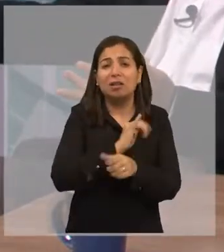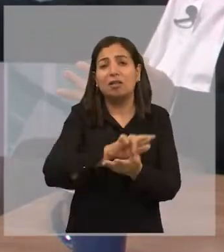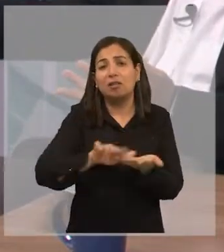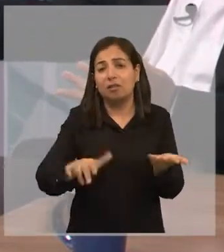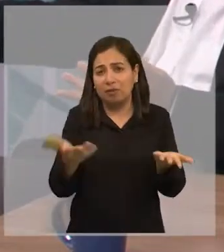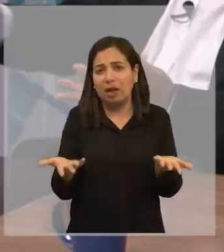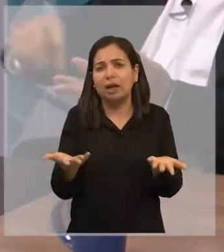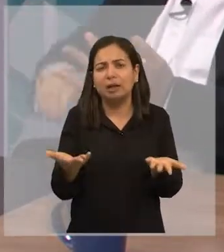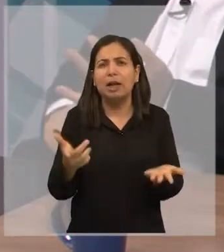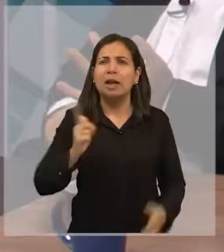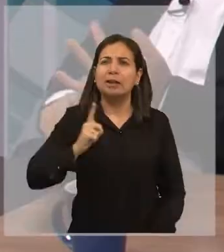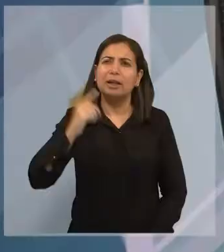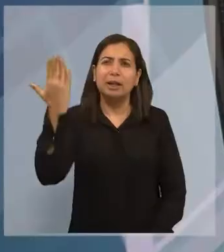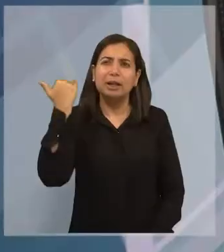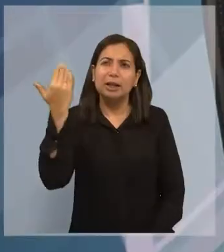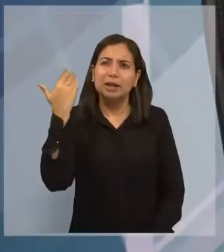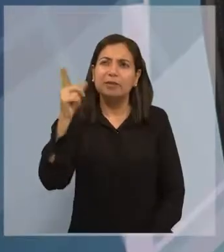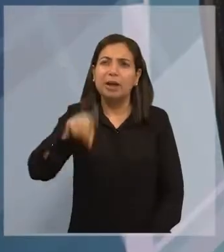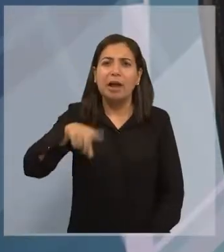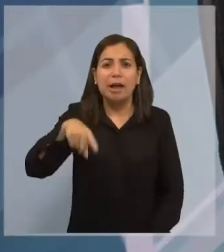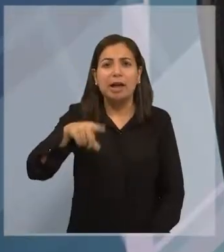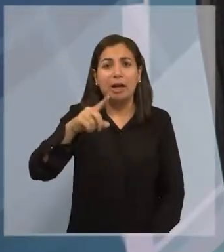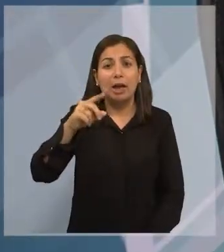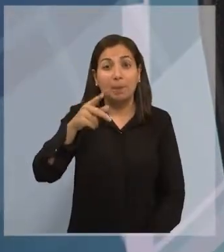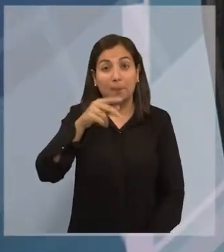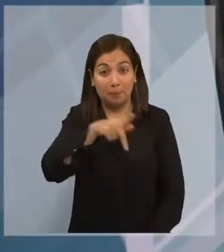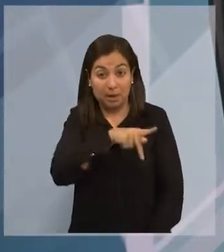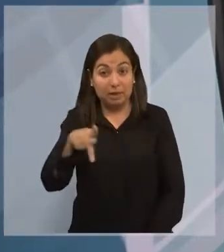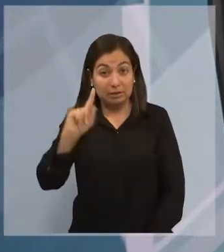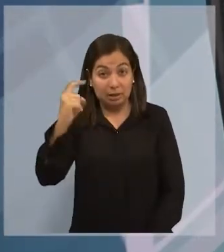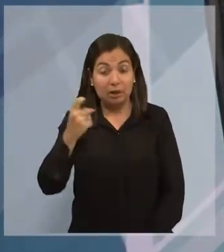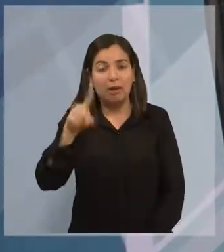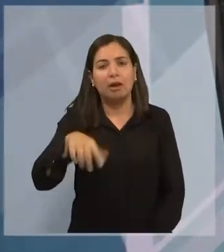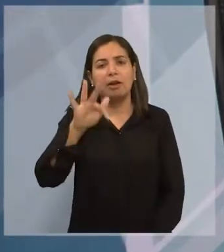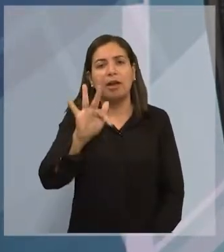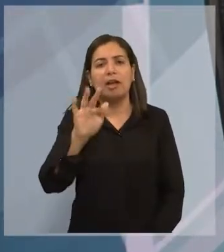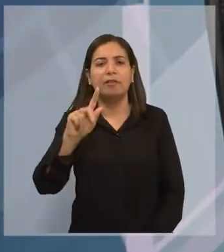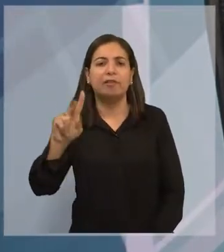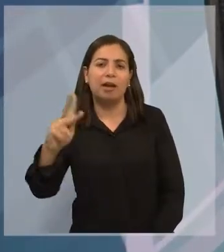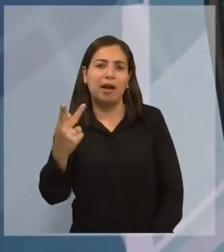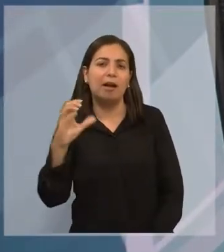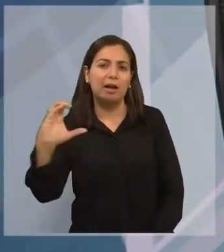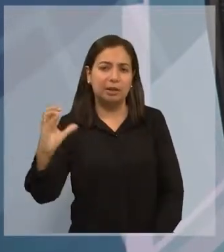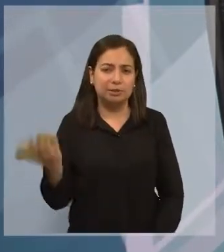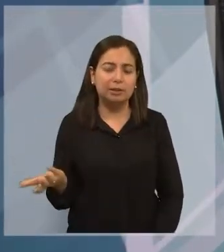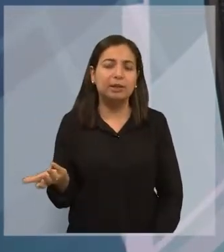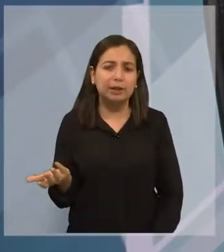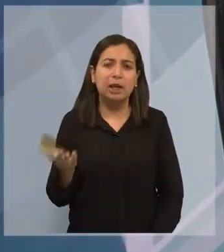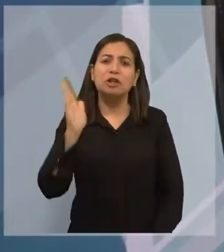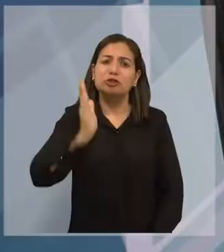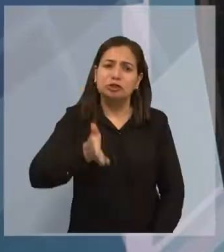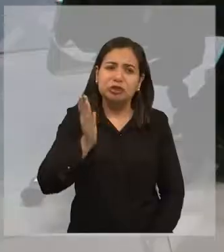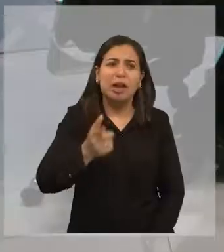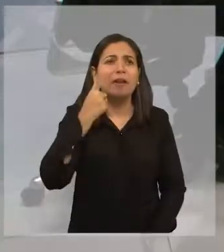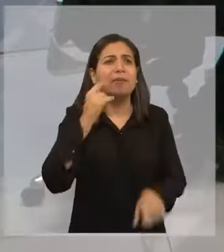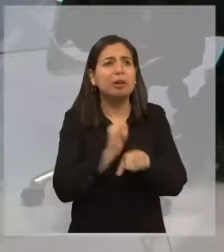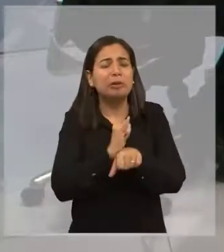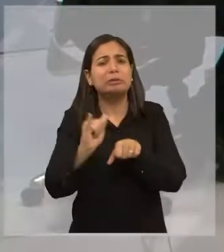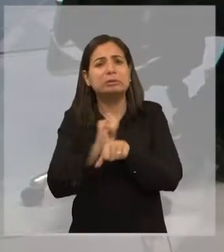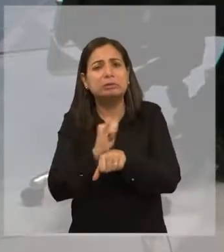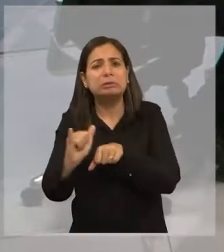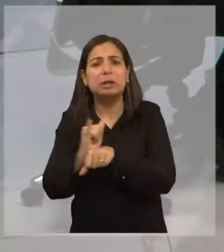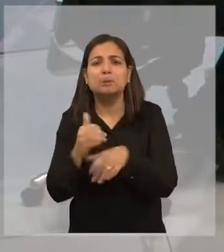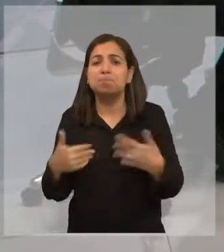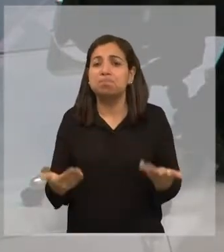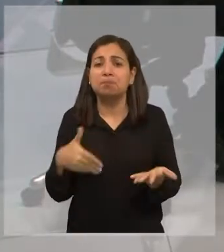governo, a partir do governo do Fernando Henrique Cardoso, né? Aumentaram a alíquota, por exemplo, do funcionário... Não, veja bem, eu